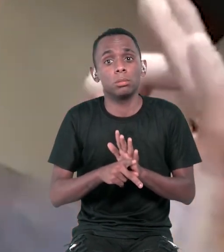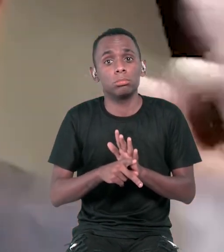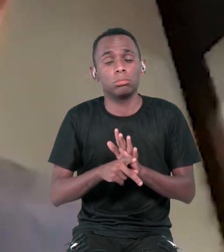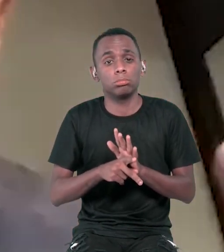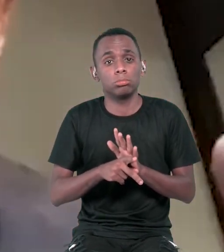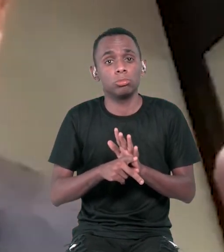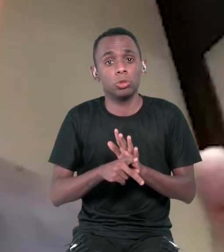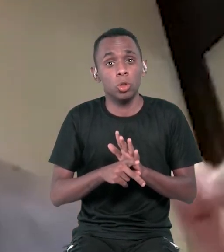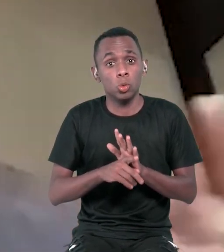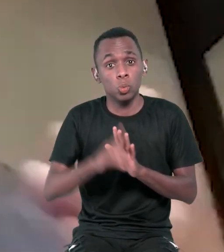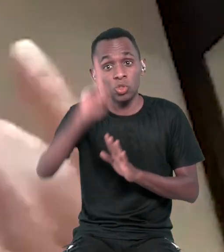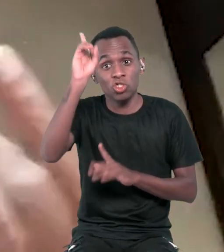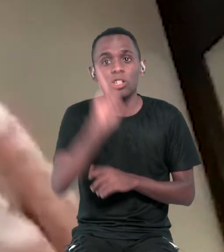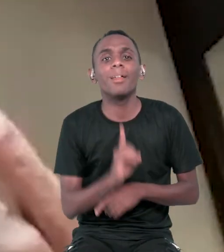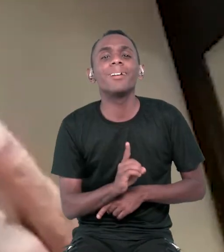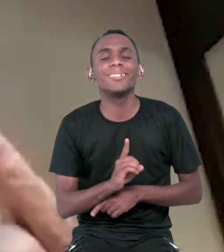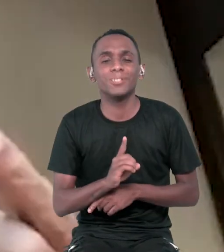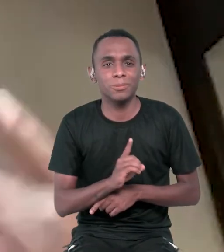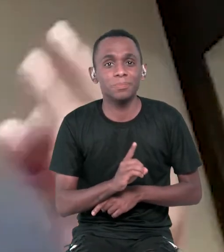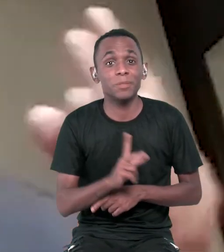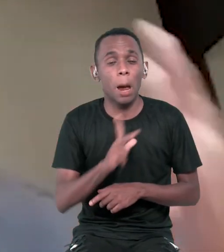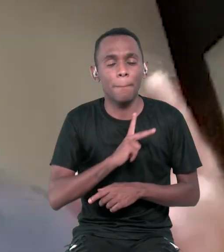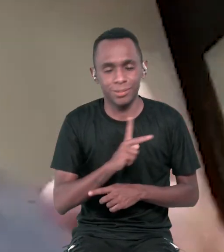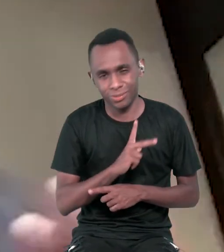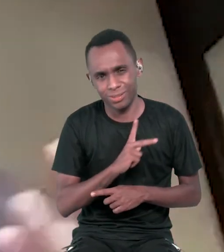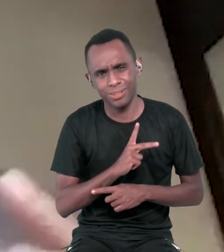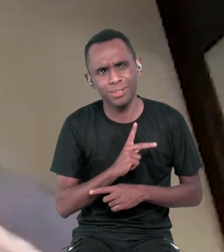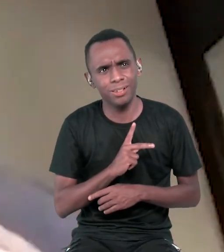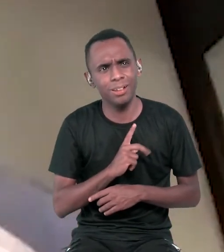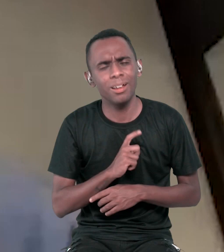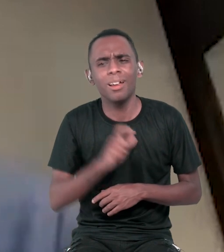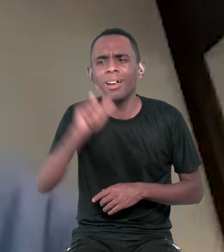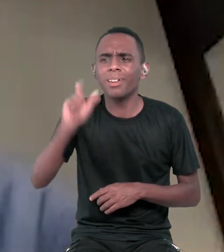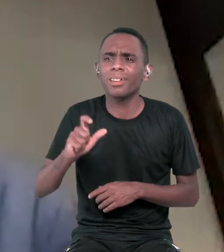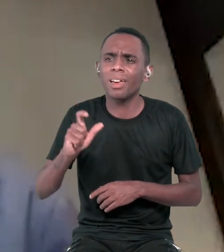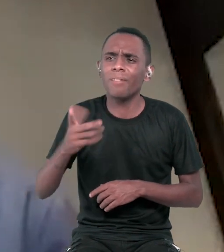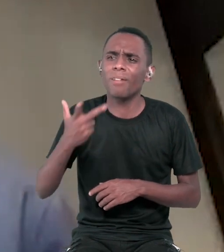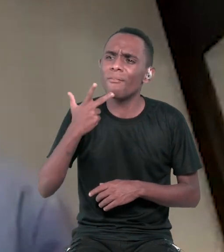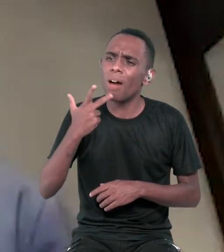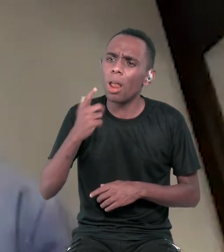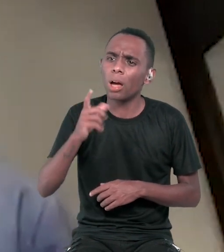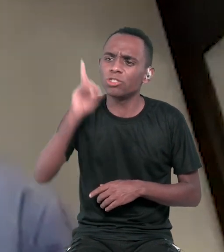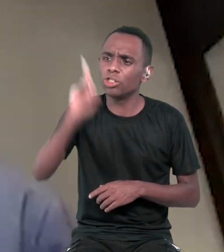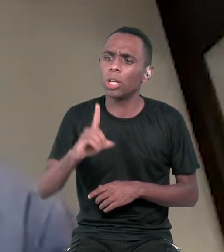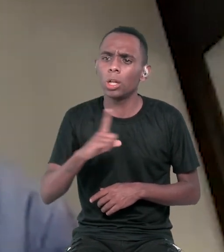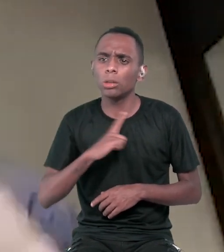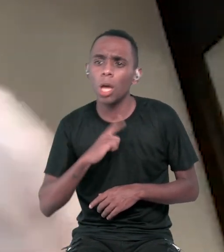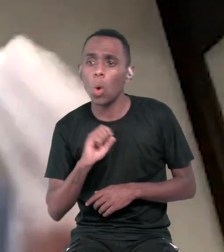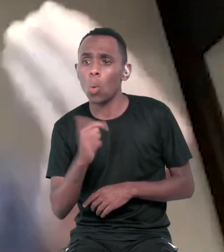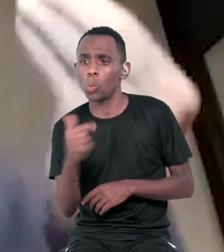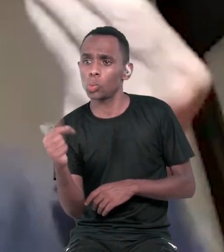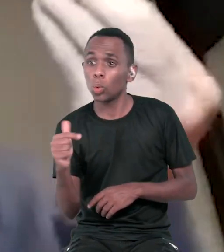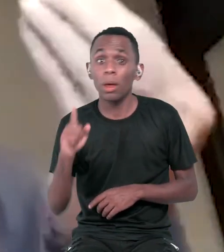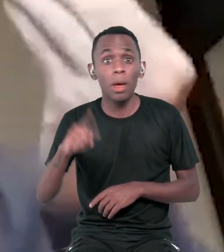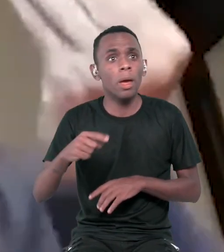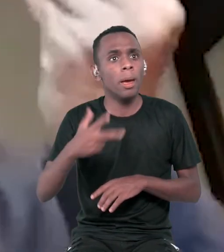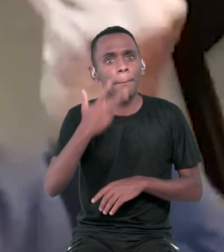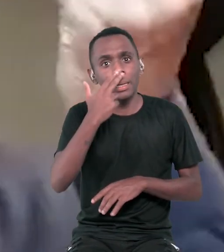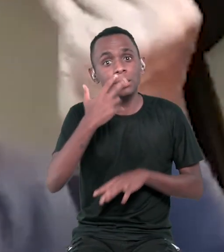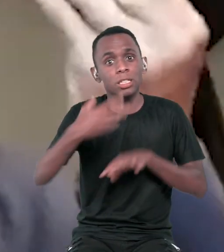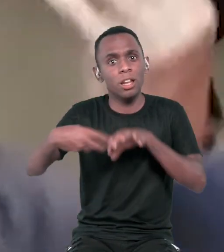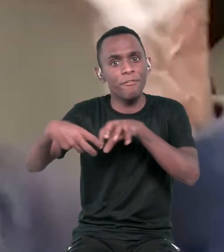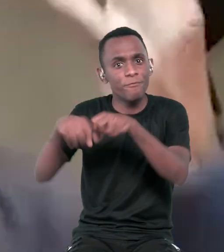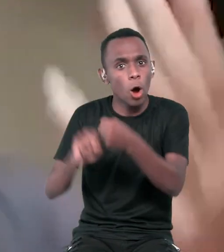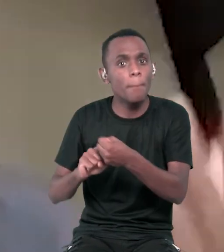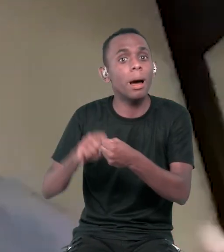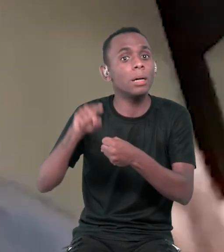propriedade do direito, da propriedade. Veja, quem vai dizer se eu tenho direito ou não tenho direito tem que ser alguém que está